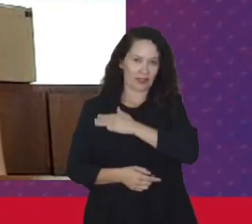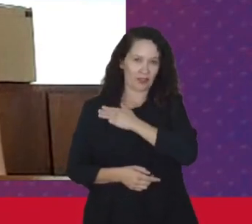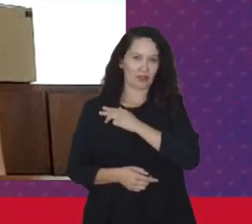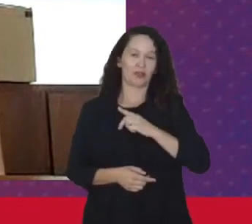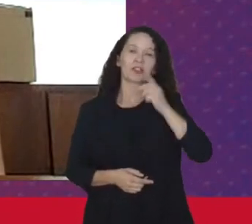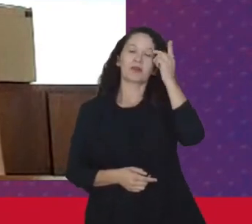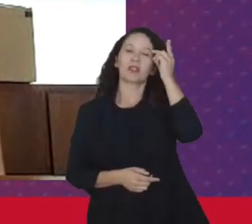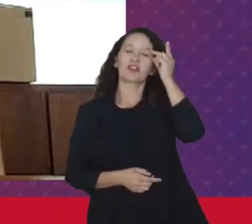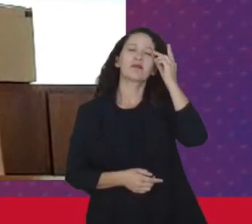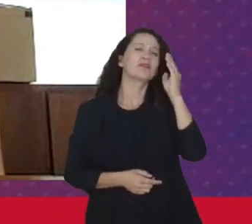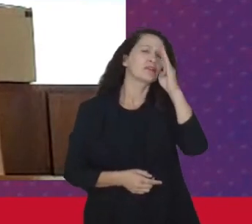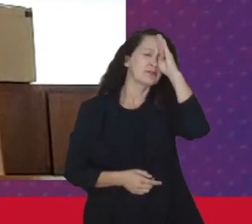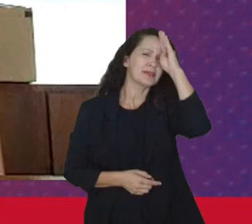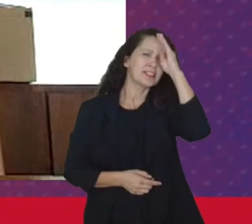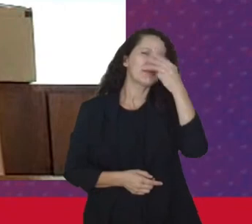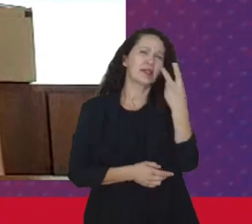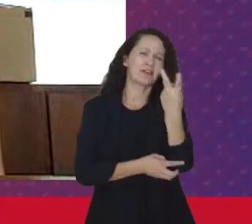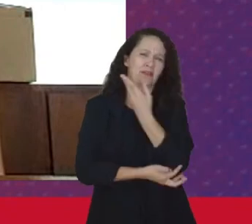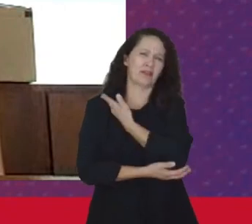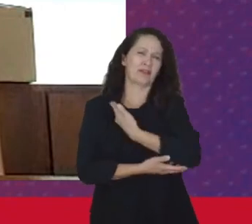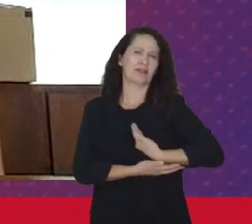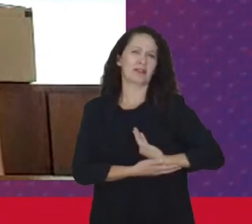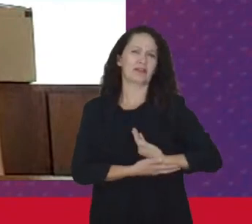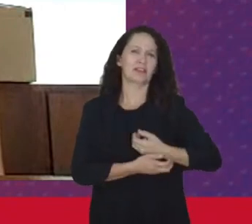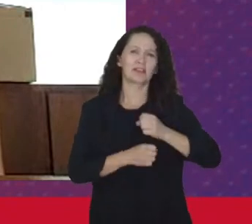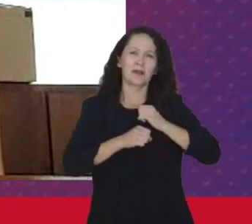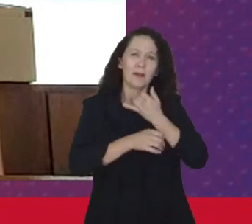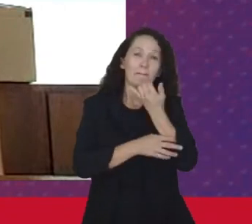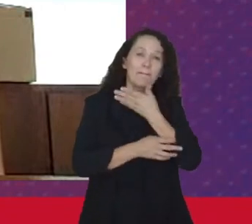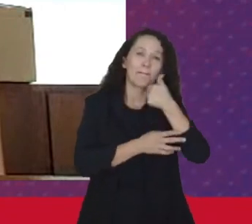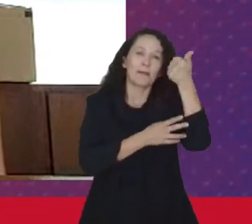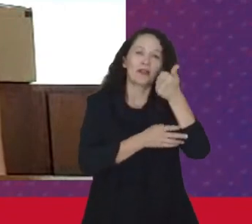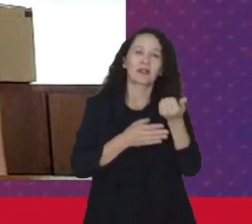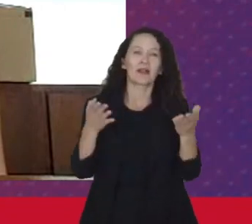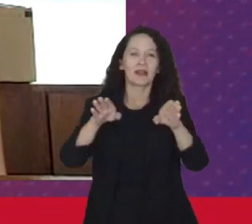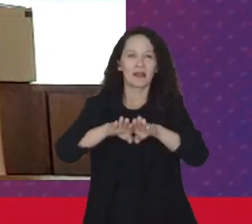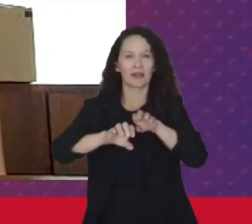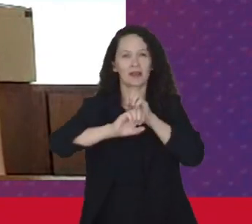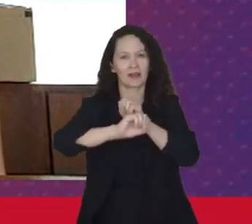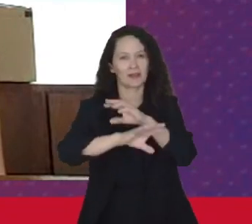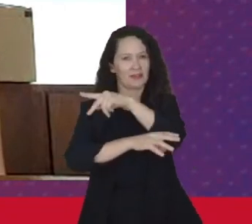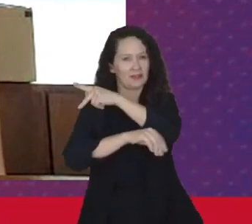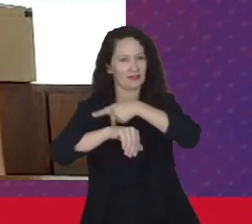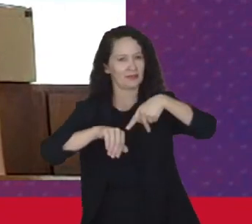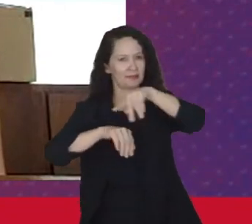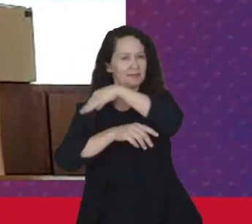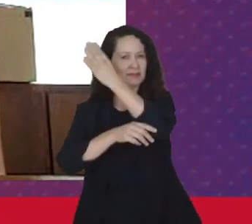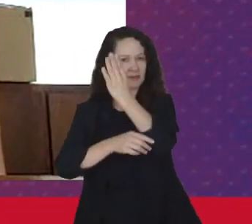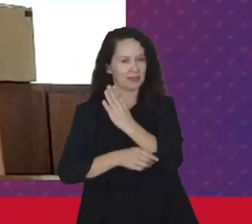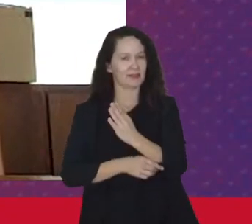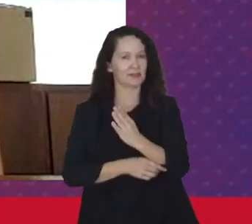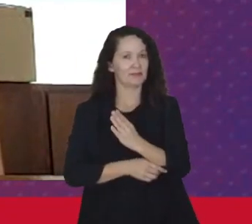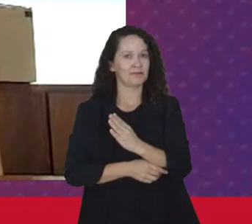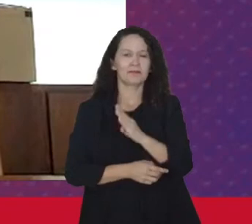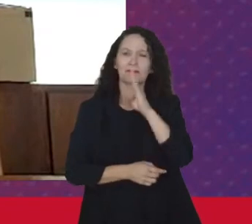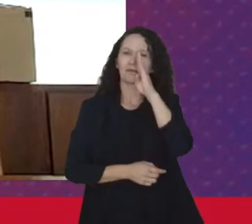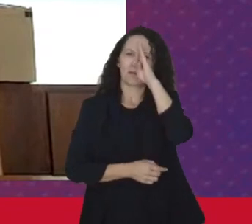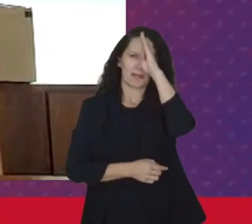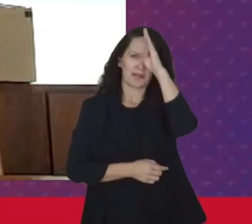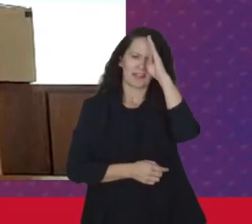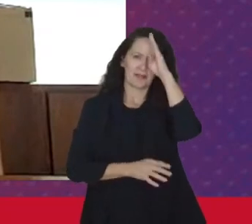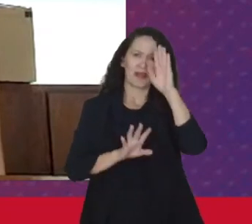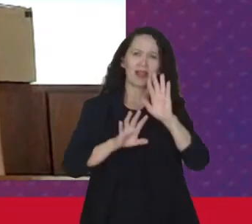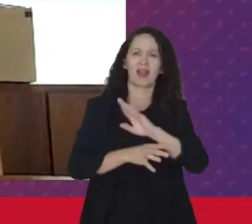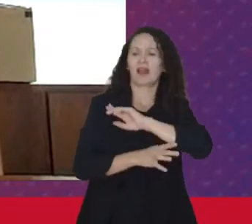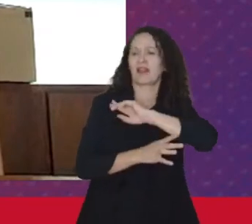foram essenciais para a expansão da educação inclusiva no país. Elas foram primordiais, porque